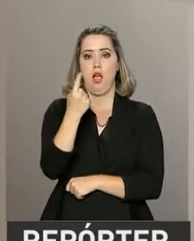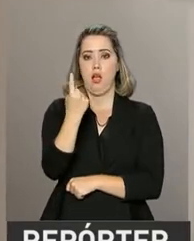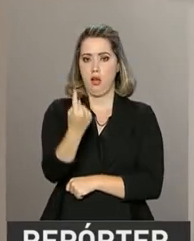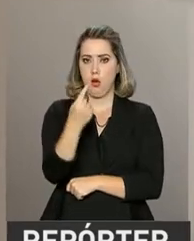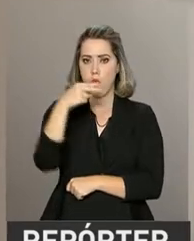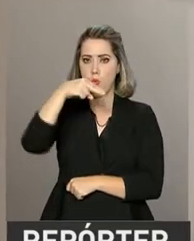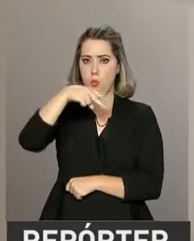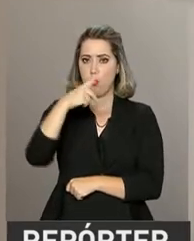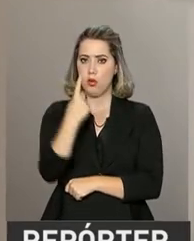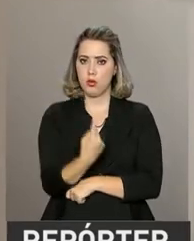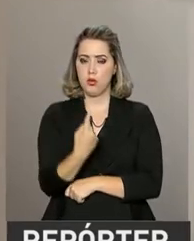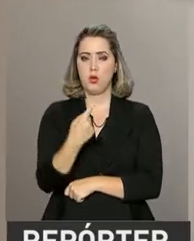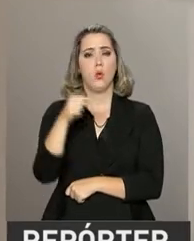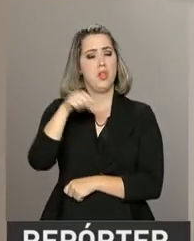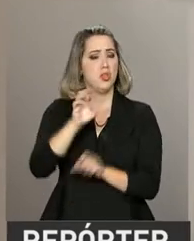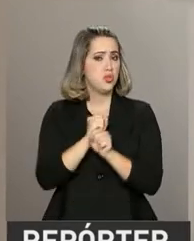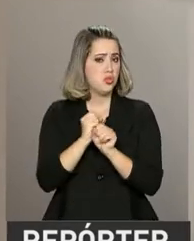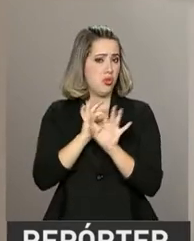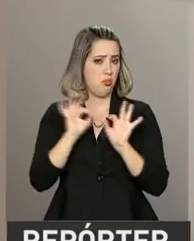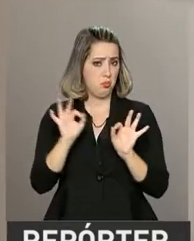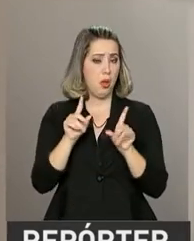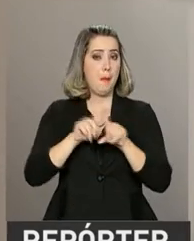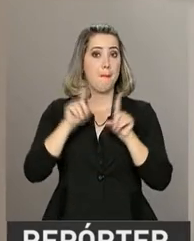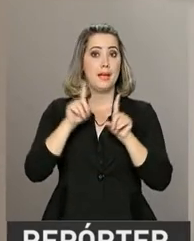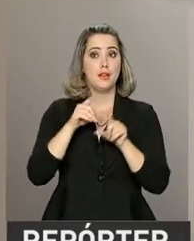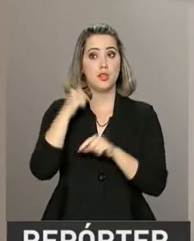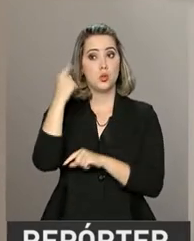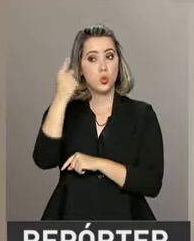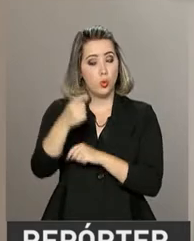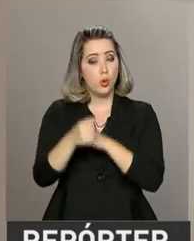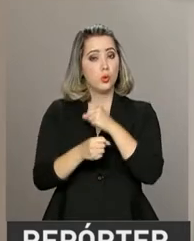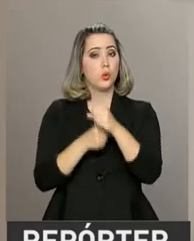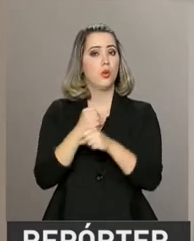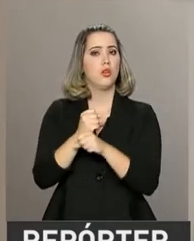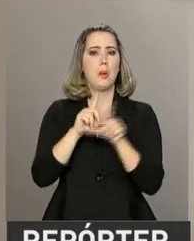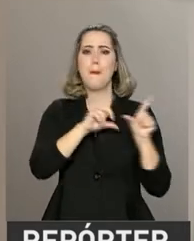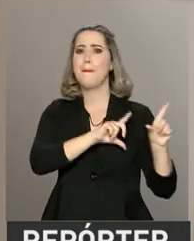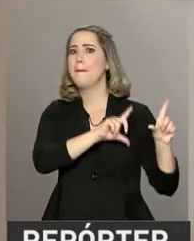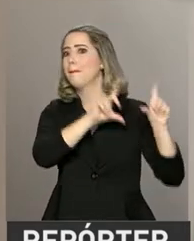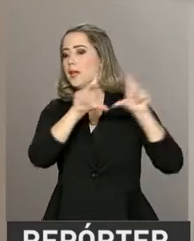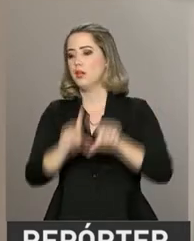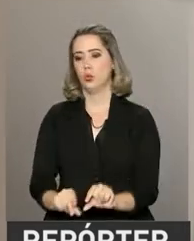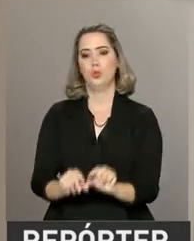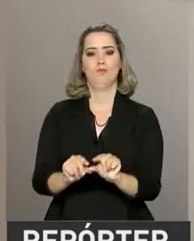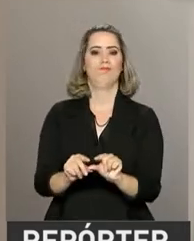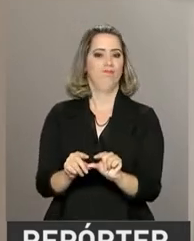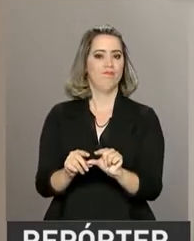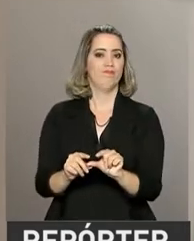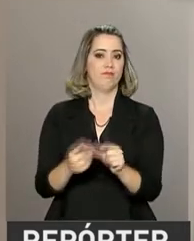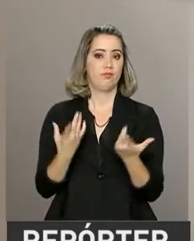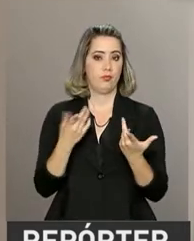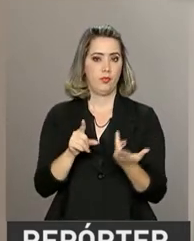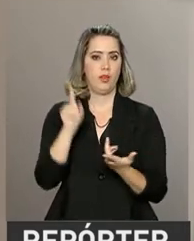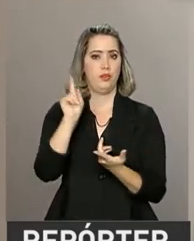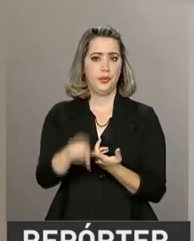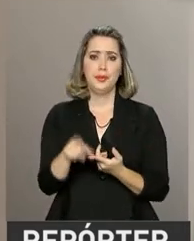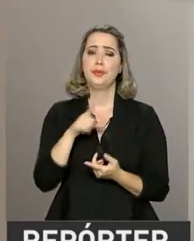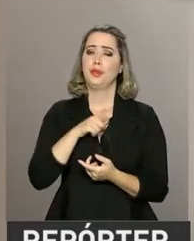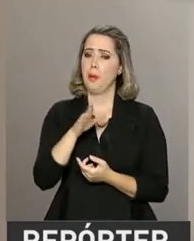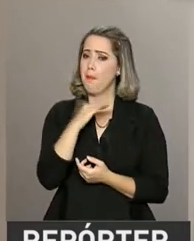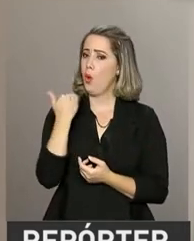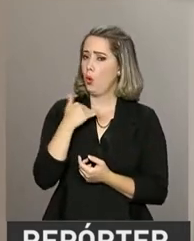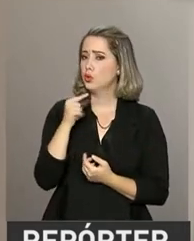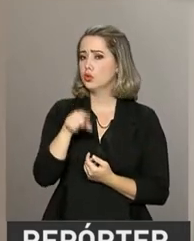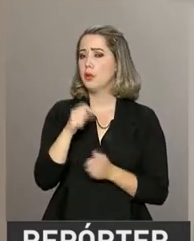ano não temos muita incidência da gripe mas se funcionar queremos trama que tem muito menos ainda ea gripe causa muitas mortes